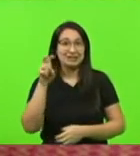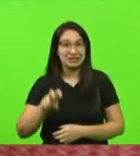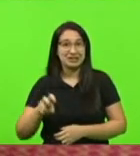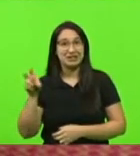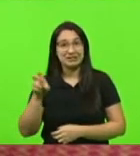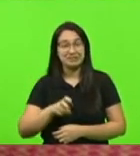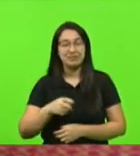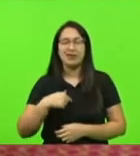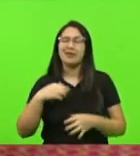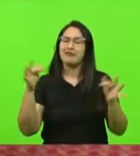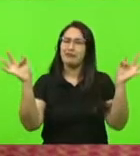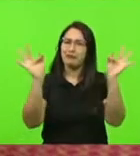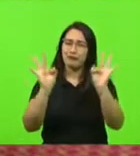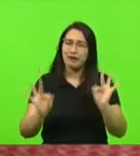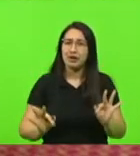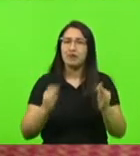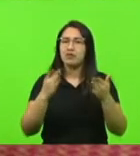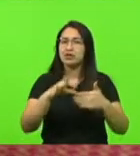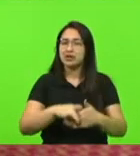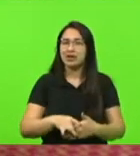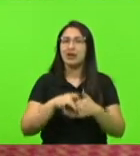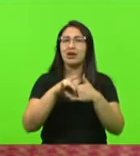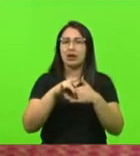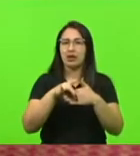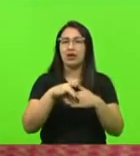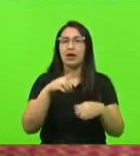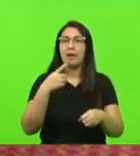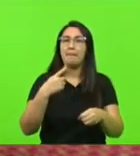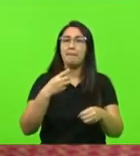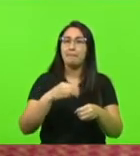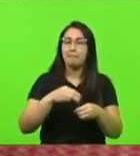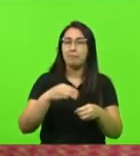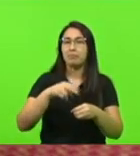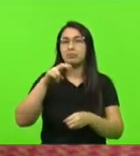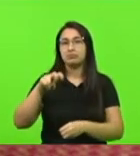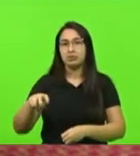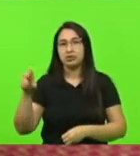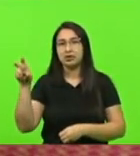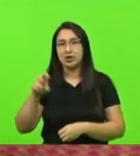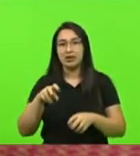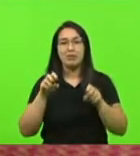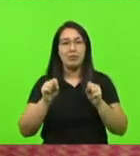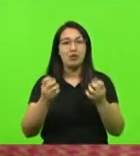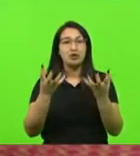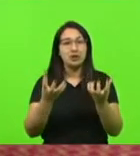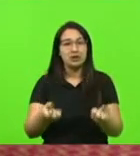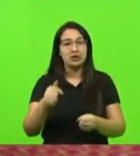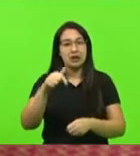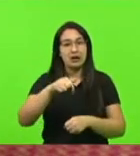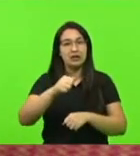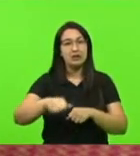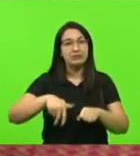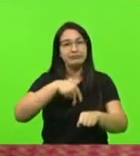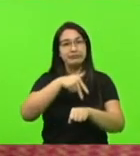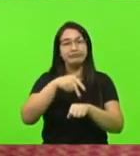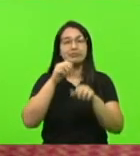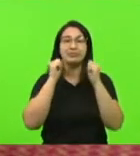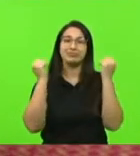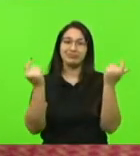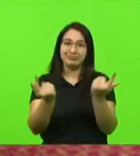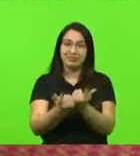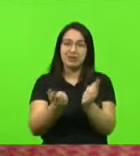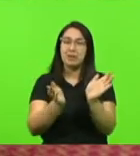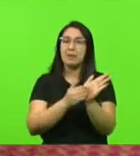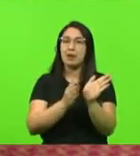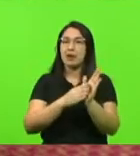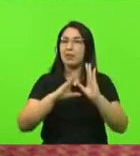feliz de um líder xanxerense estar aqui assumindo a Assembleia Legislativa. Parabéns a toda